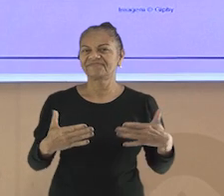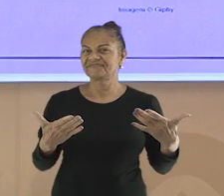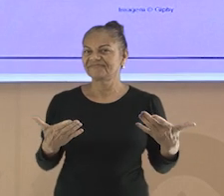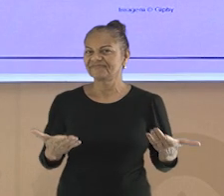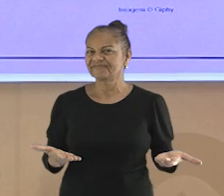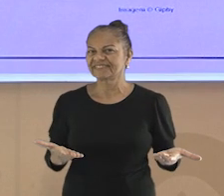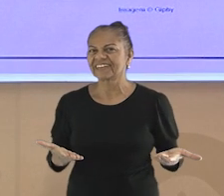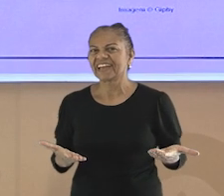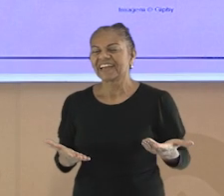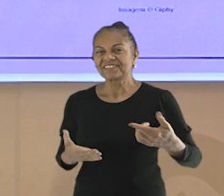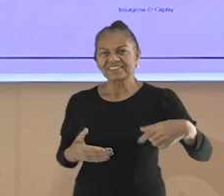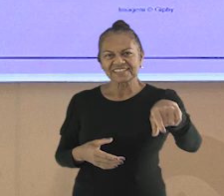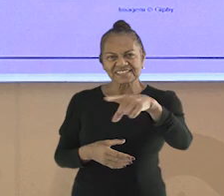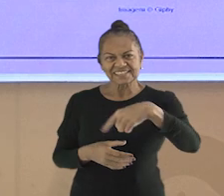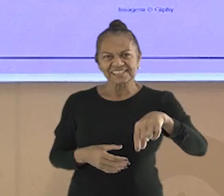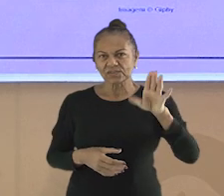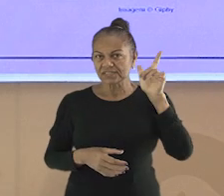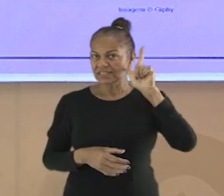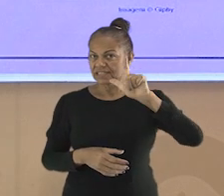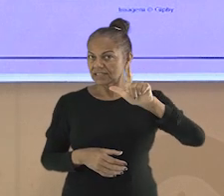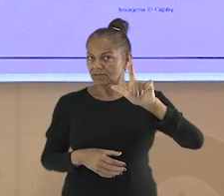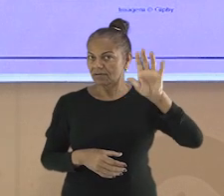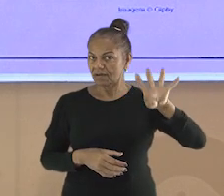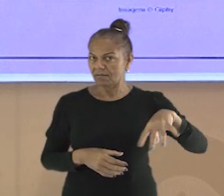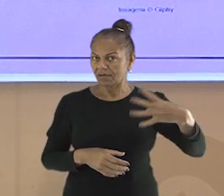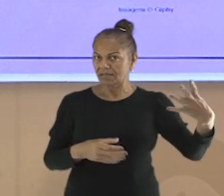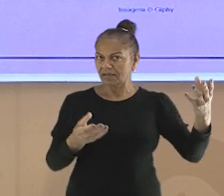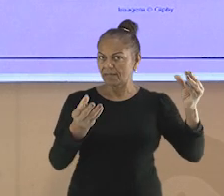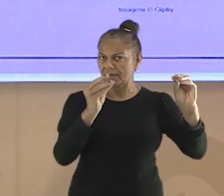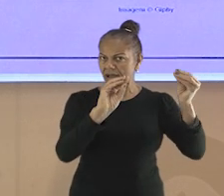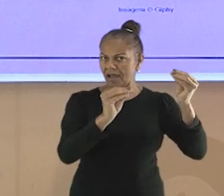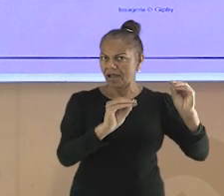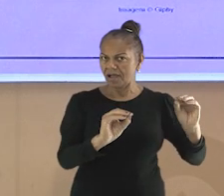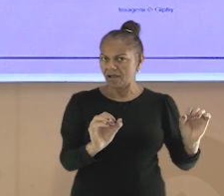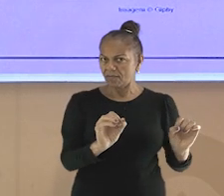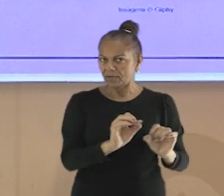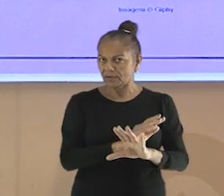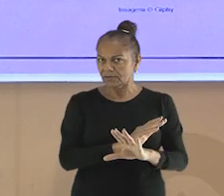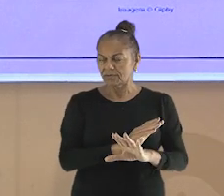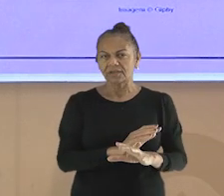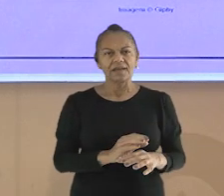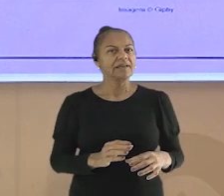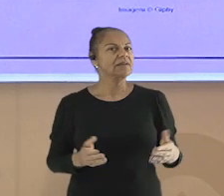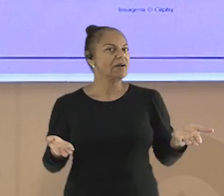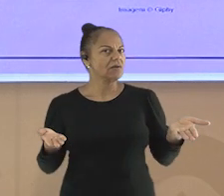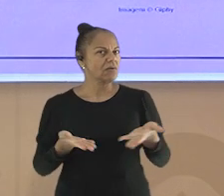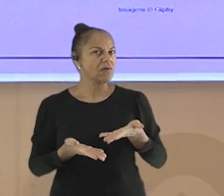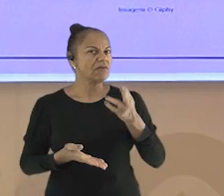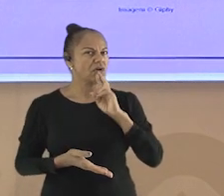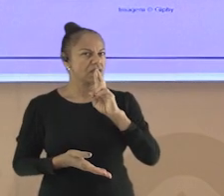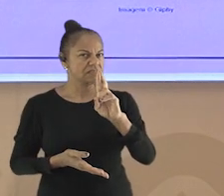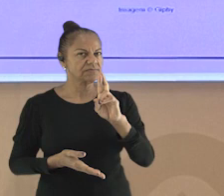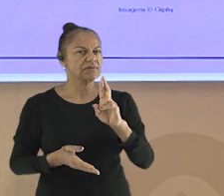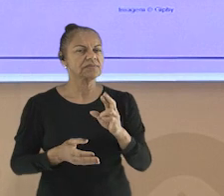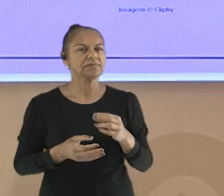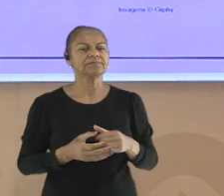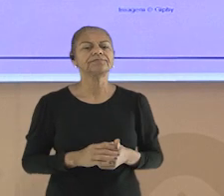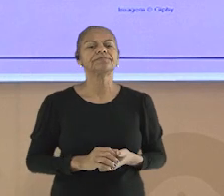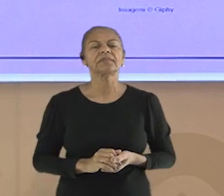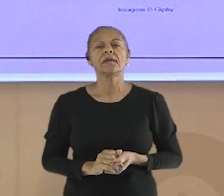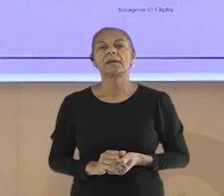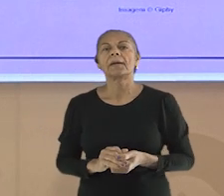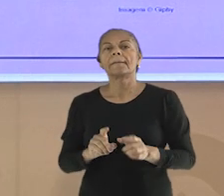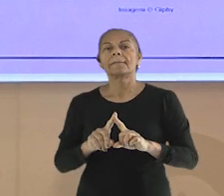E aí, pessoal, vocês conseguiram completar a tabela de Maria? Vamos conferir como ficou? Antes